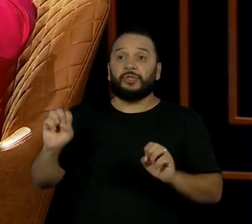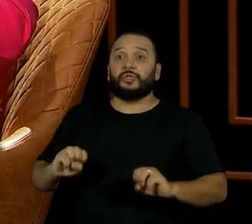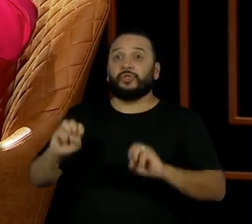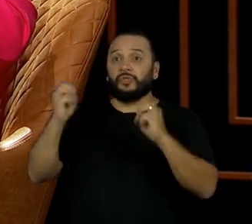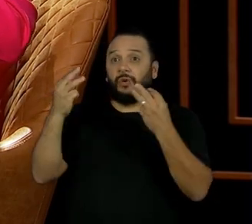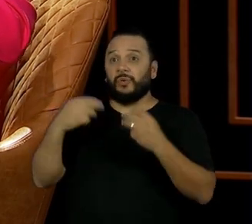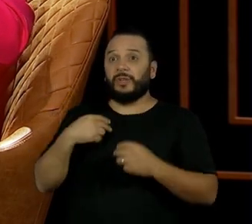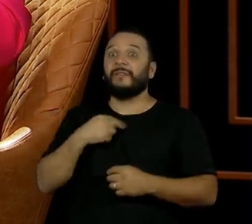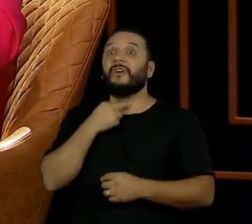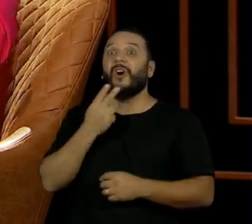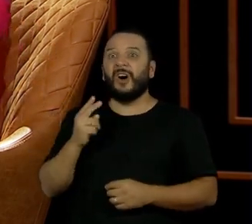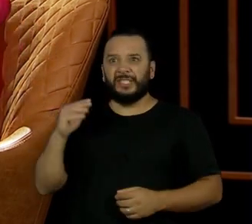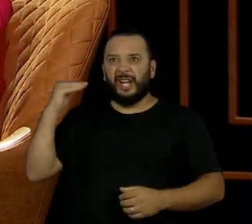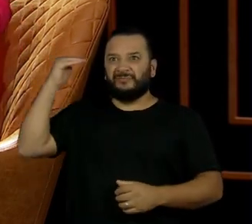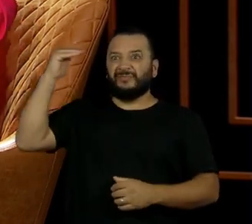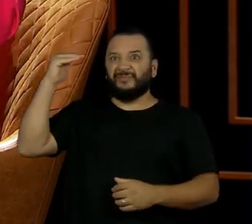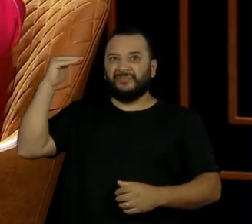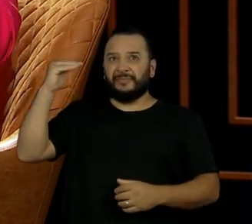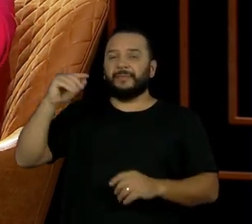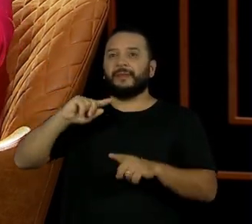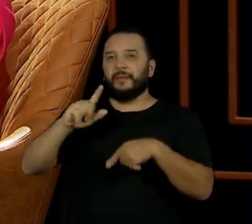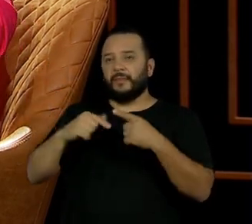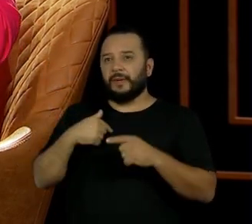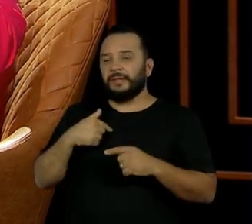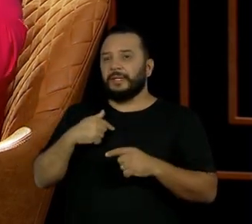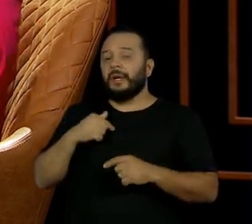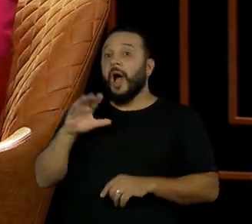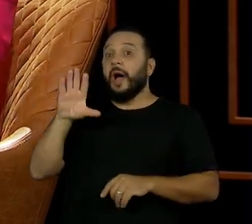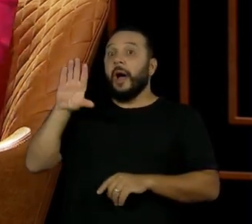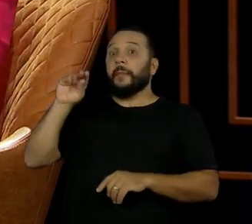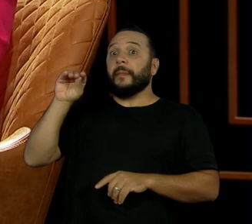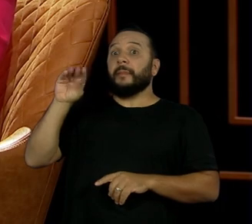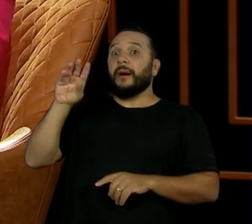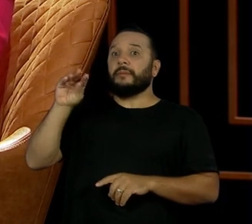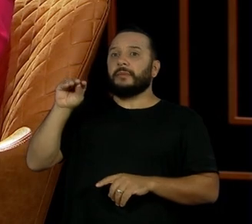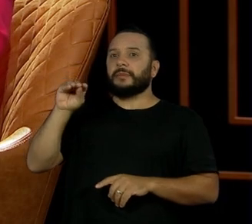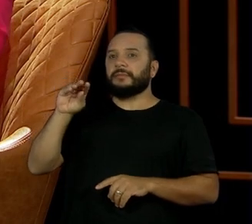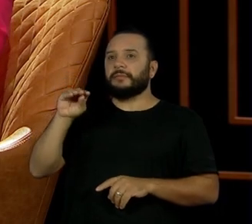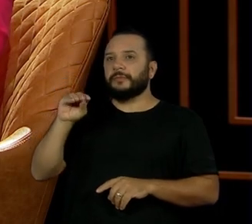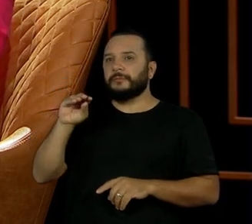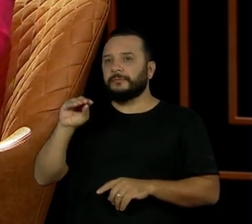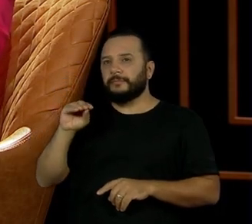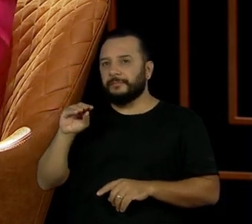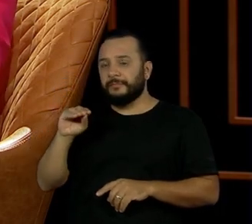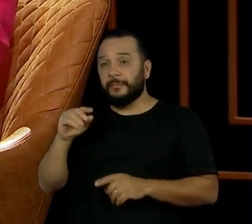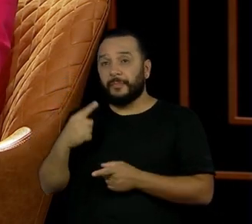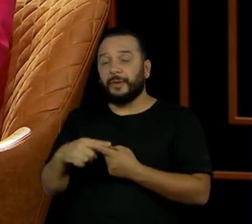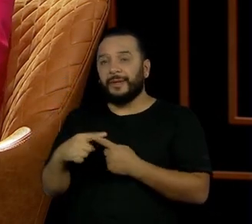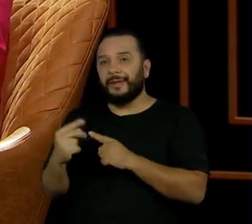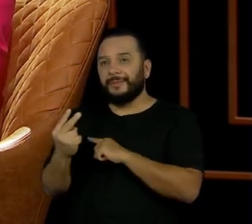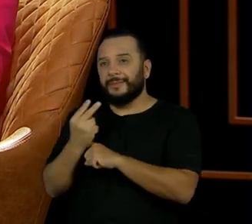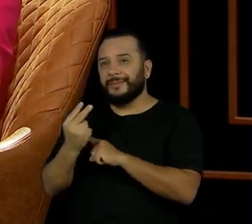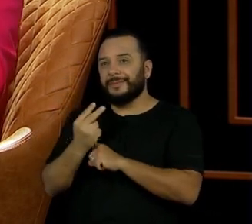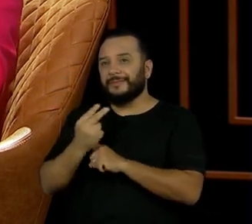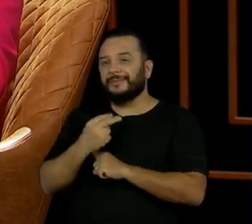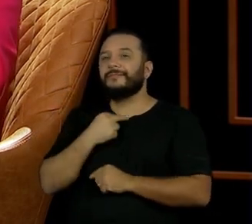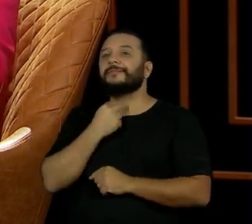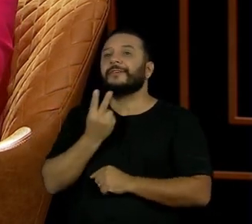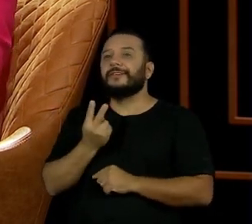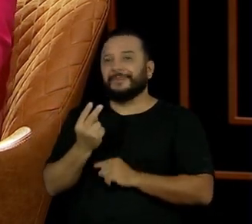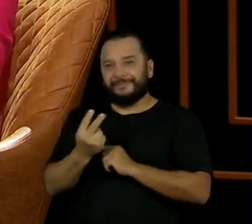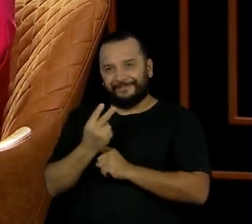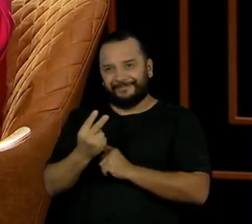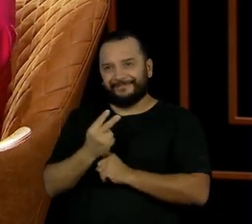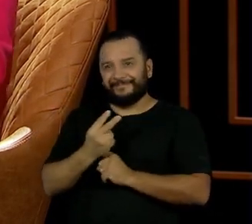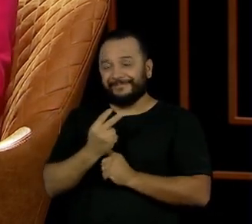aqui né E tipo desaquesso Para justamente preservar mas eu preservo a minha voz em que